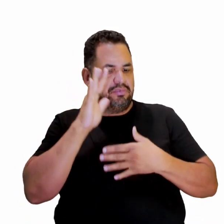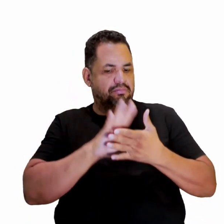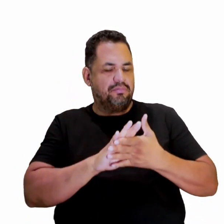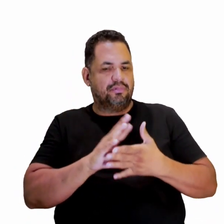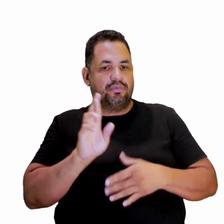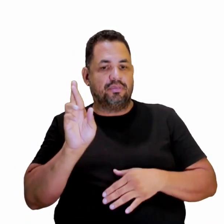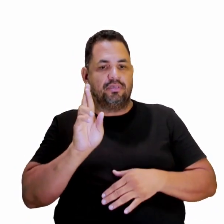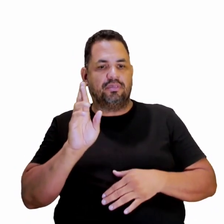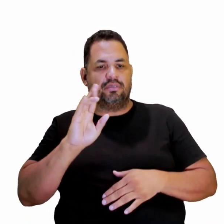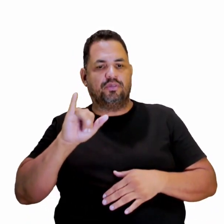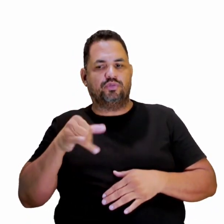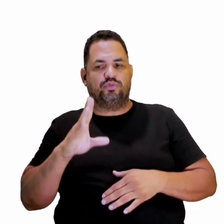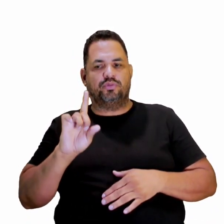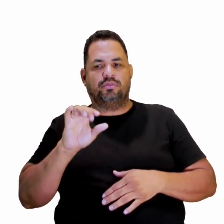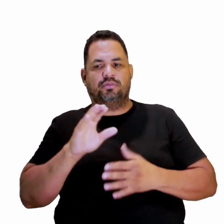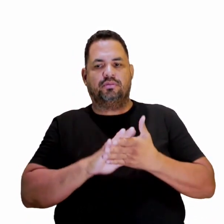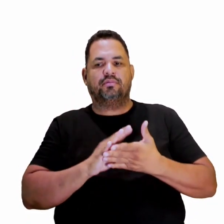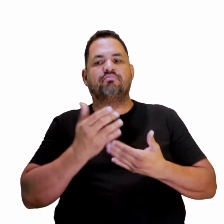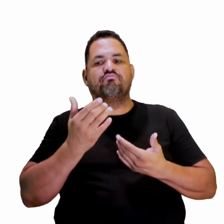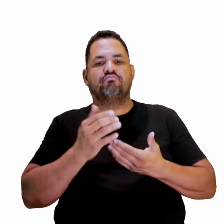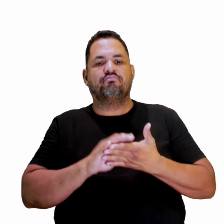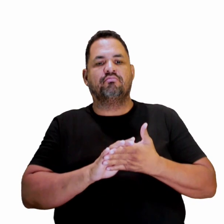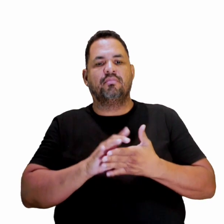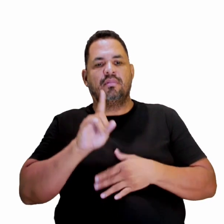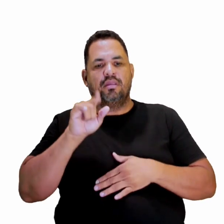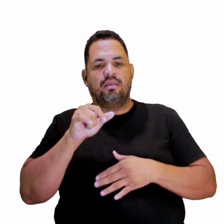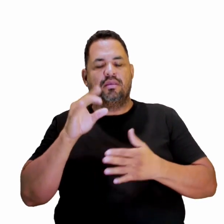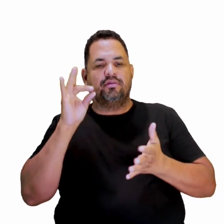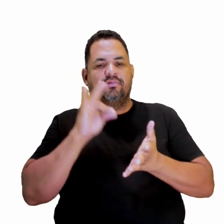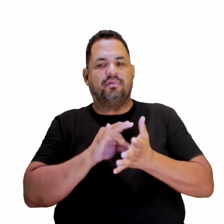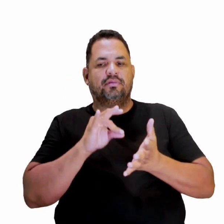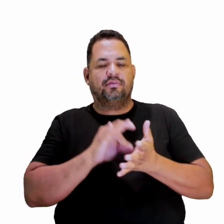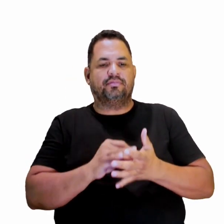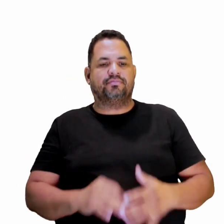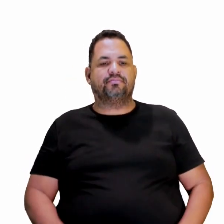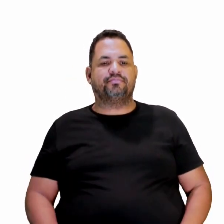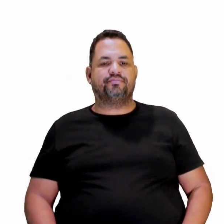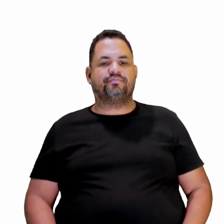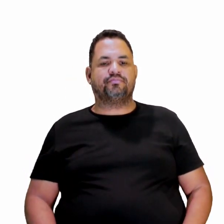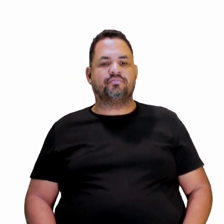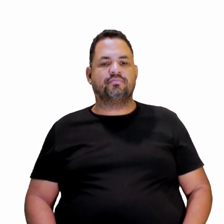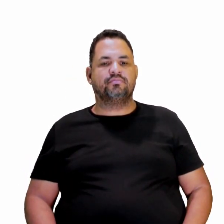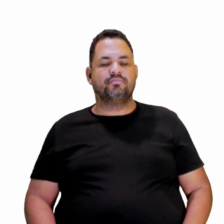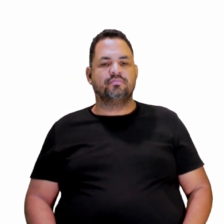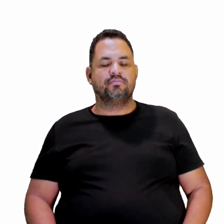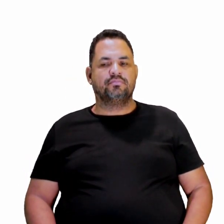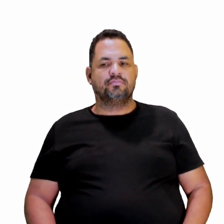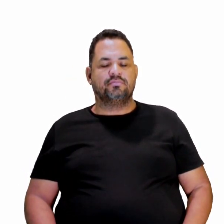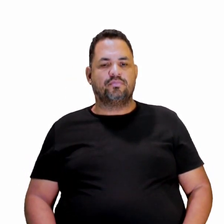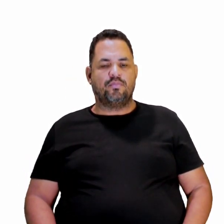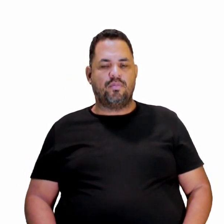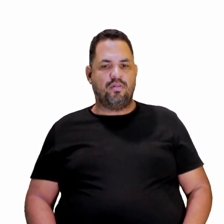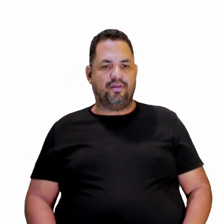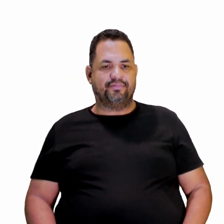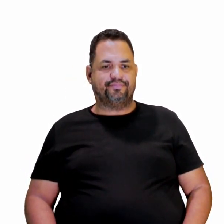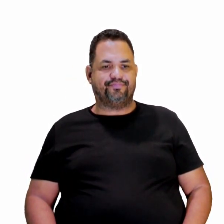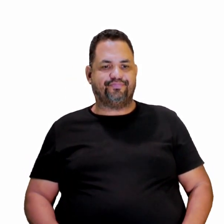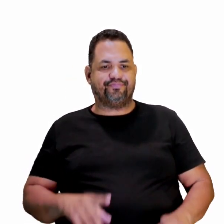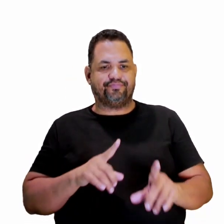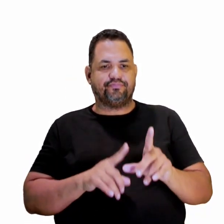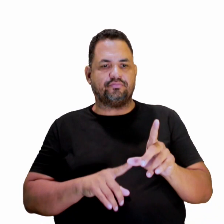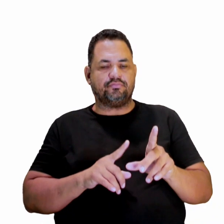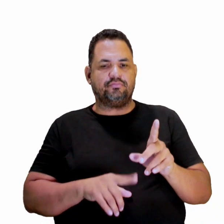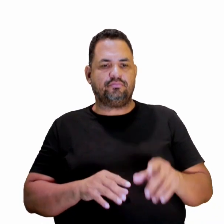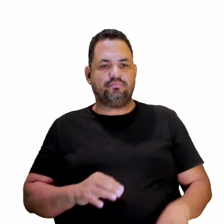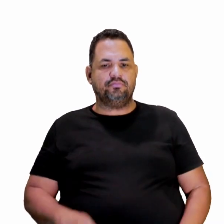era. Então, assim, a incorreta, bem, acho que todo mundo concorda que é a letra